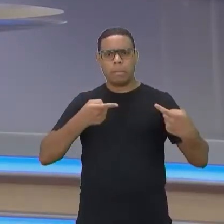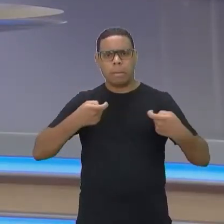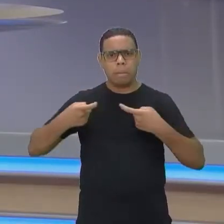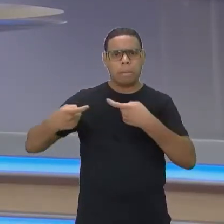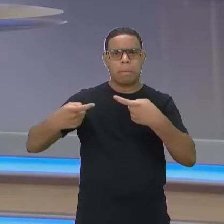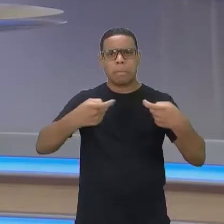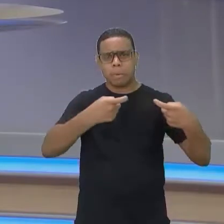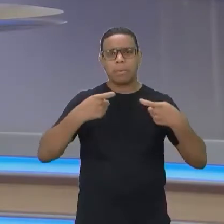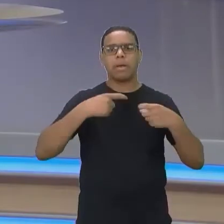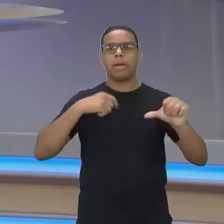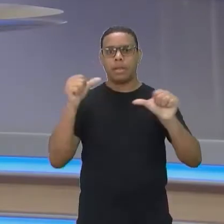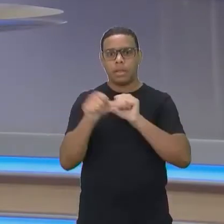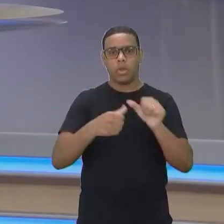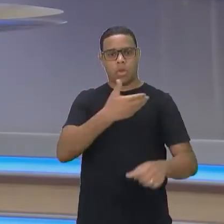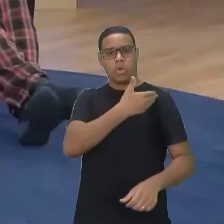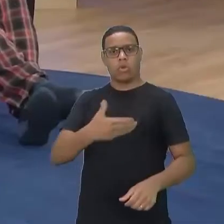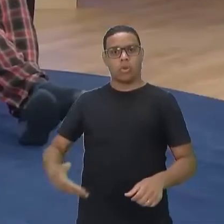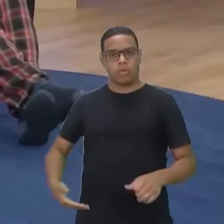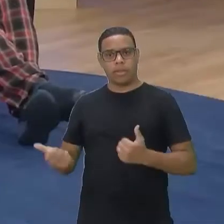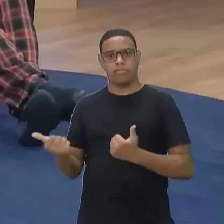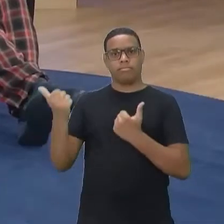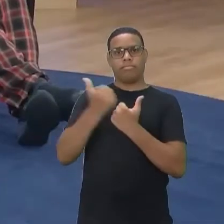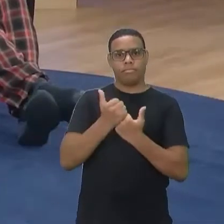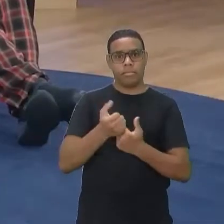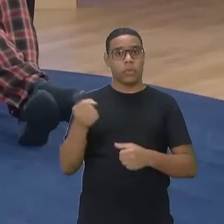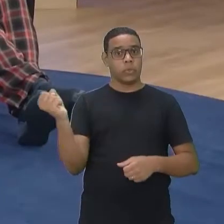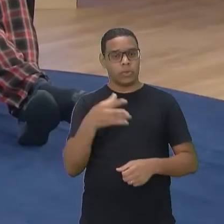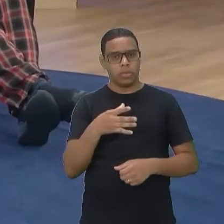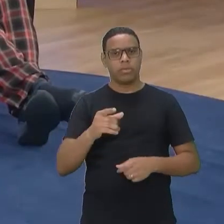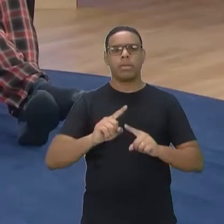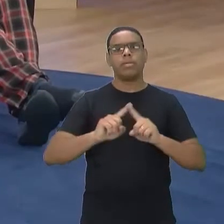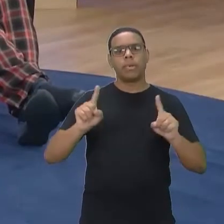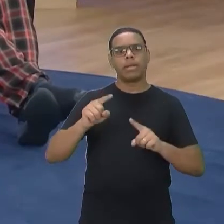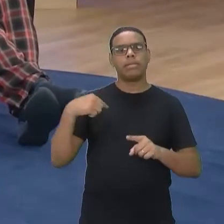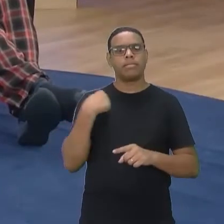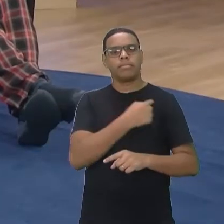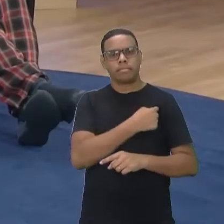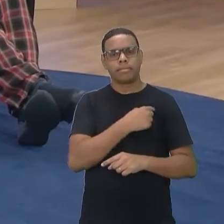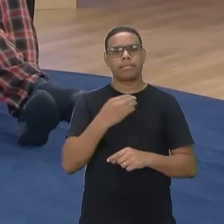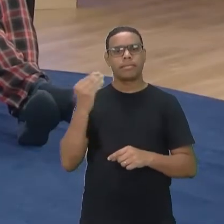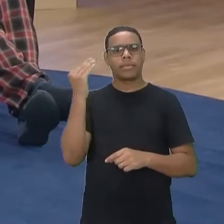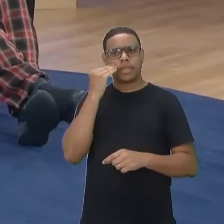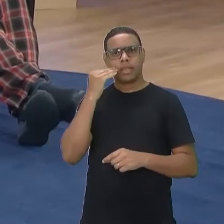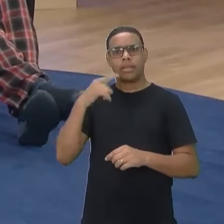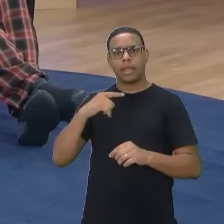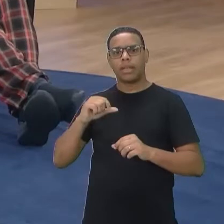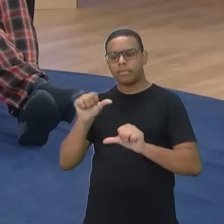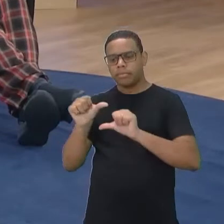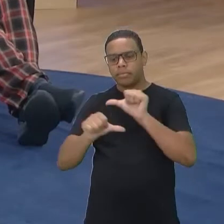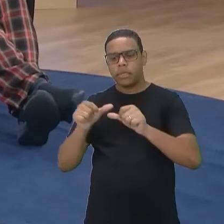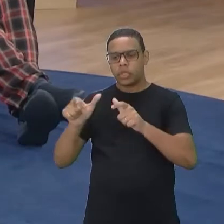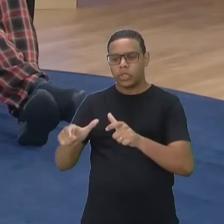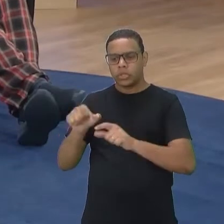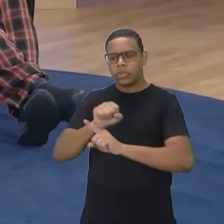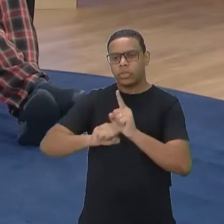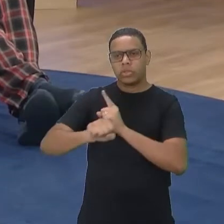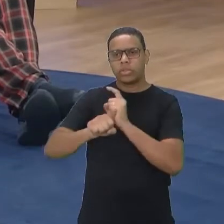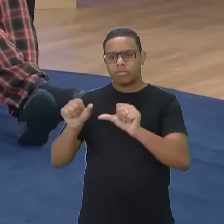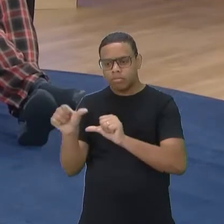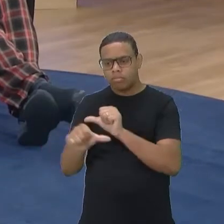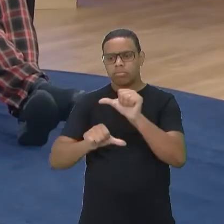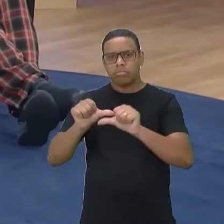assim, sei lá, mudança de governo, coisas do tipo. Mas a gente experimenta mudanças sociais o tempo todo,